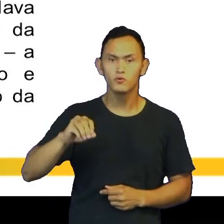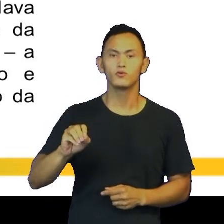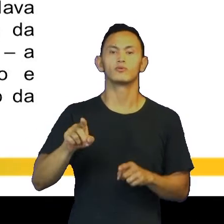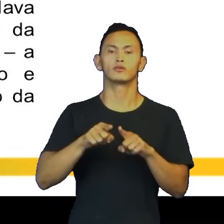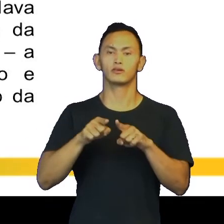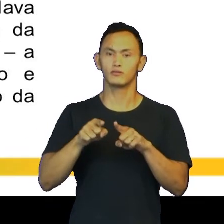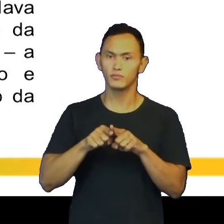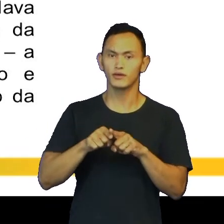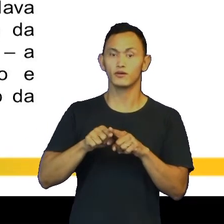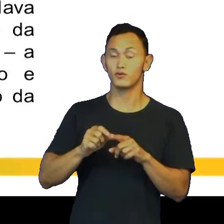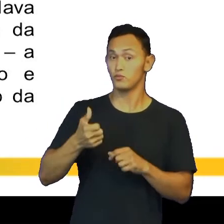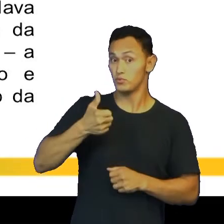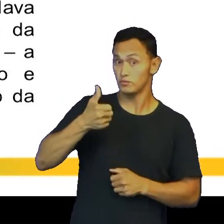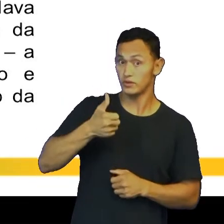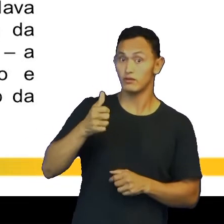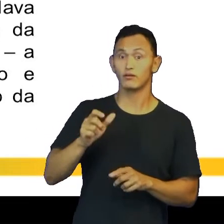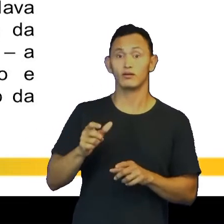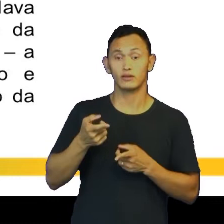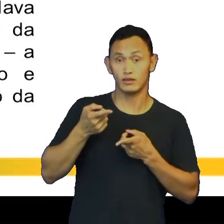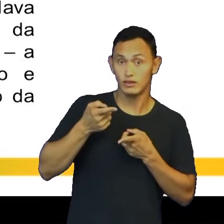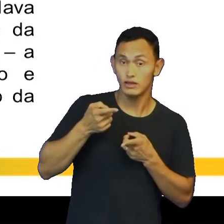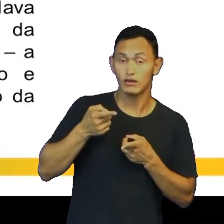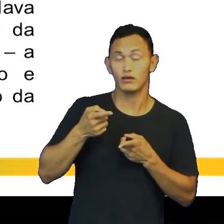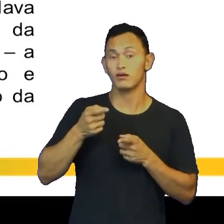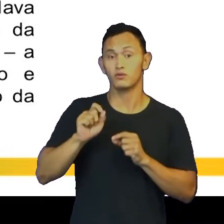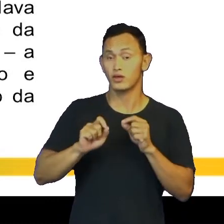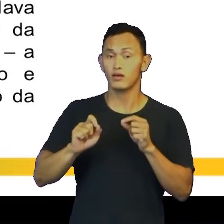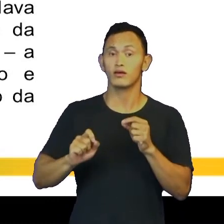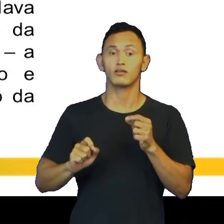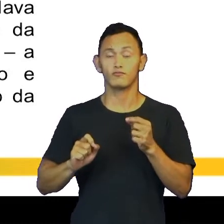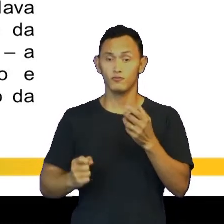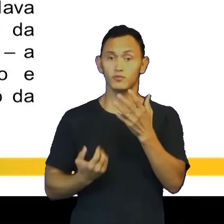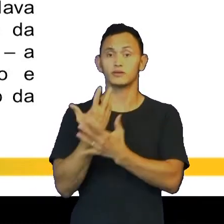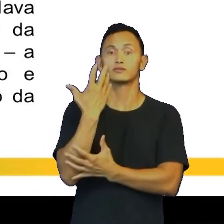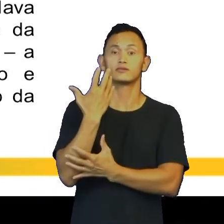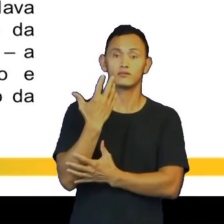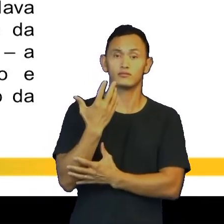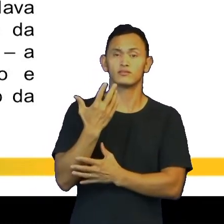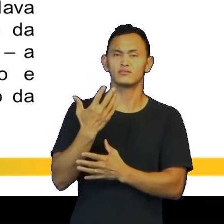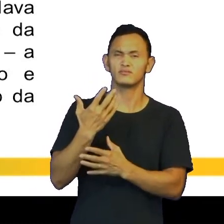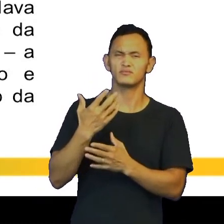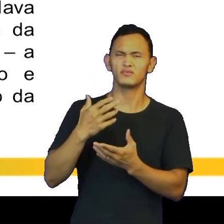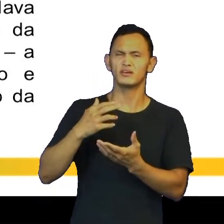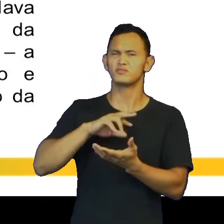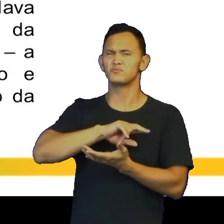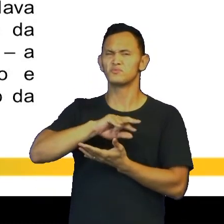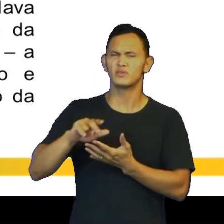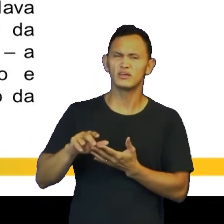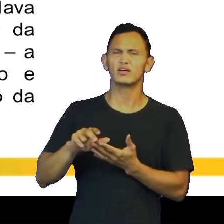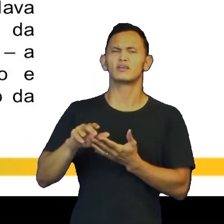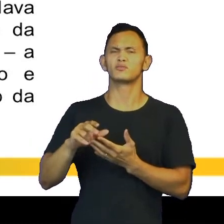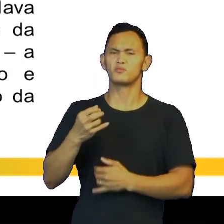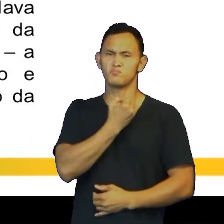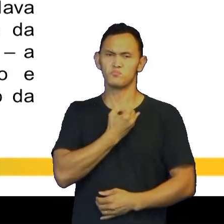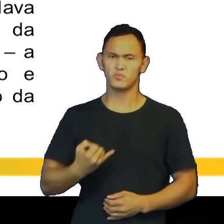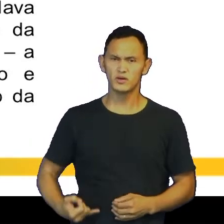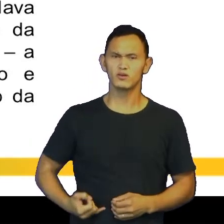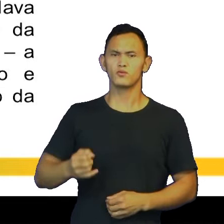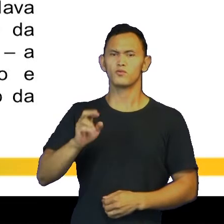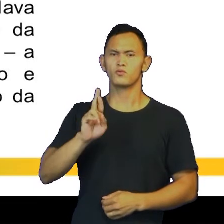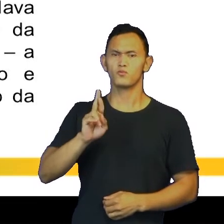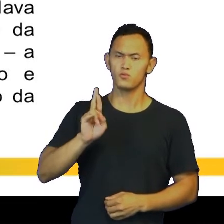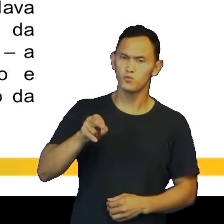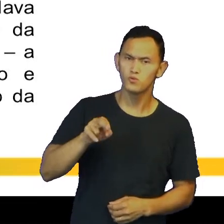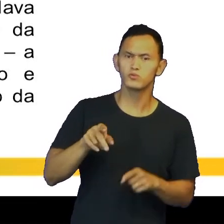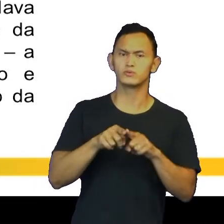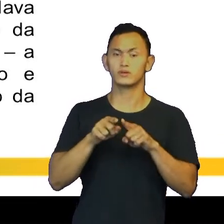dizia a respeito à tentativa da formação do primeiro bloco político Nacional islavo né cabeçado ali pelo Império Russo né que dava apoio e o